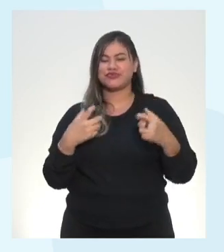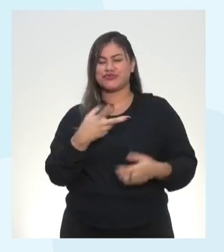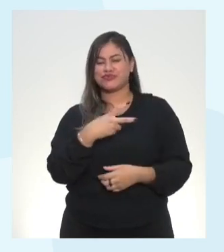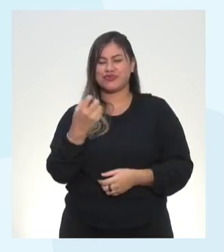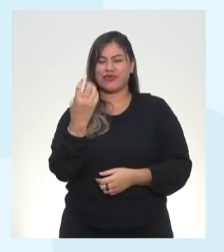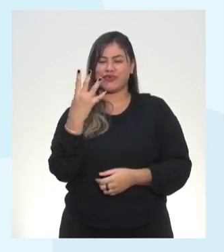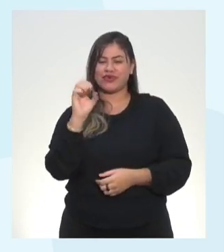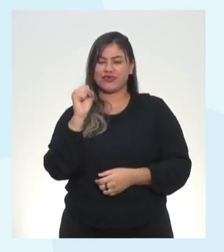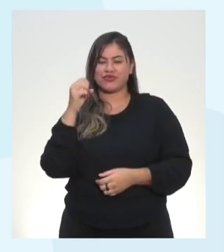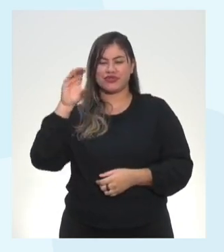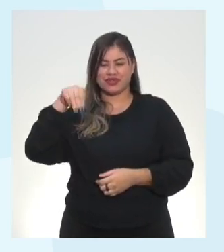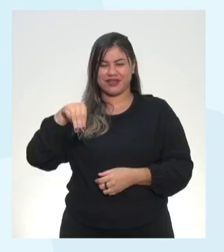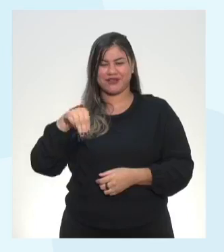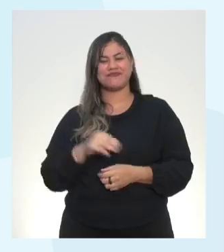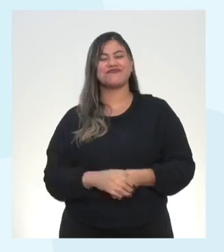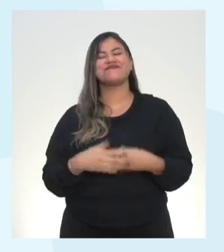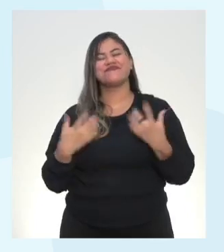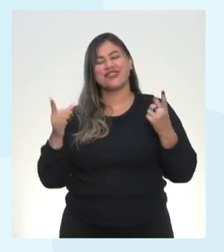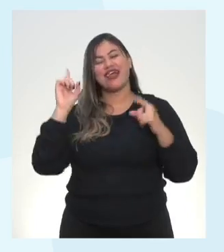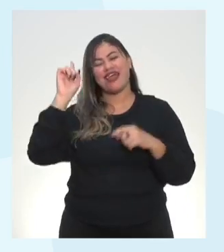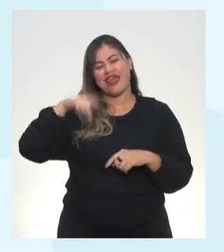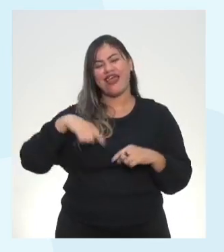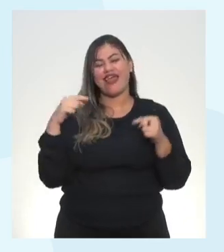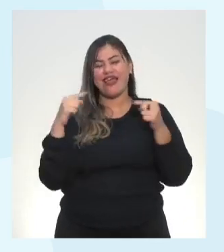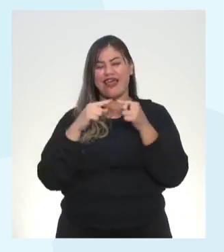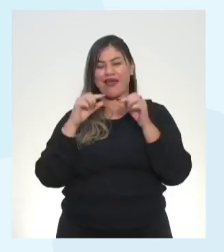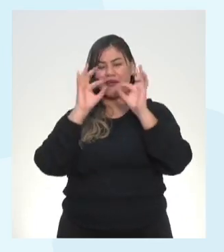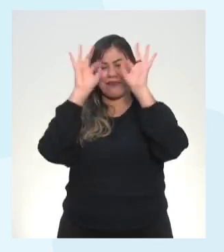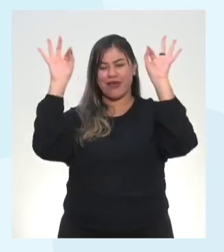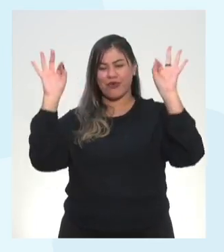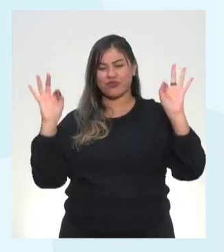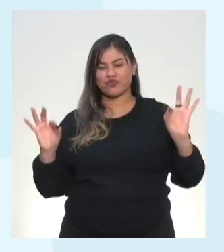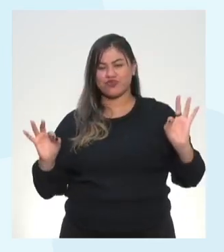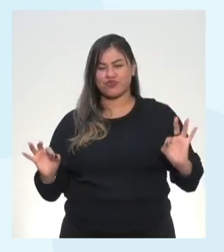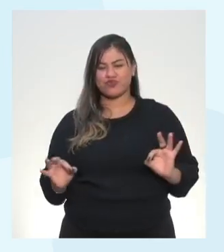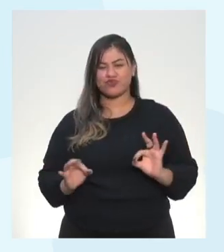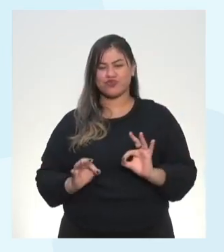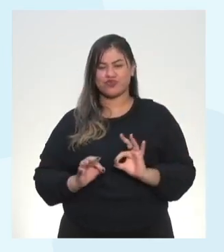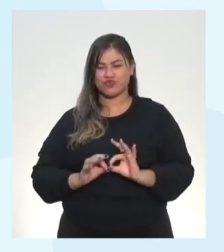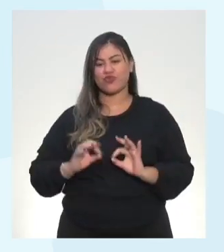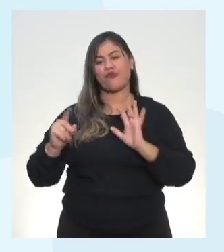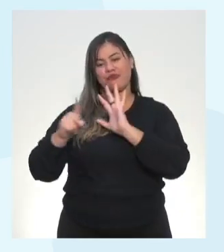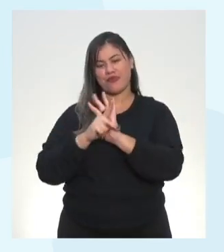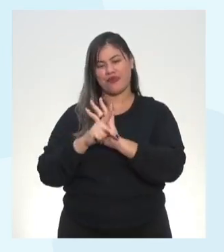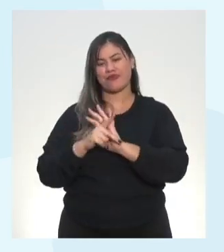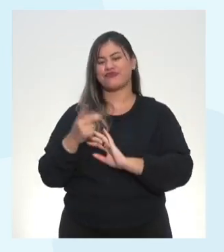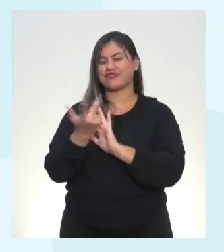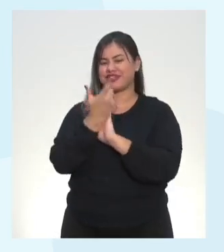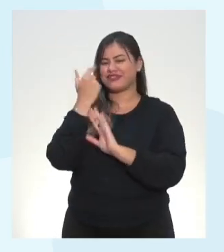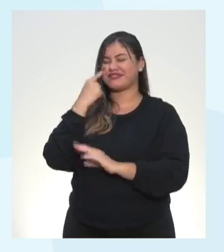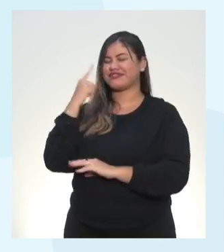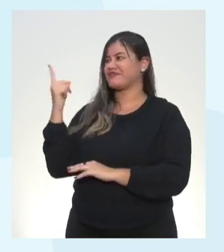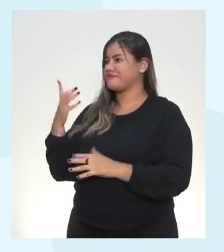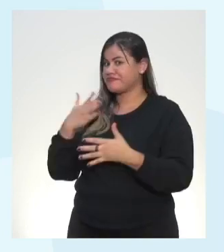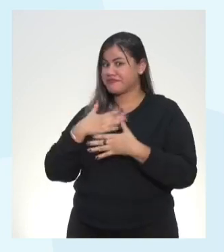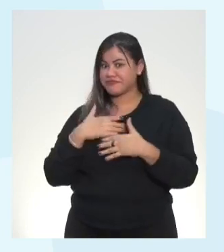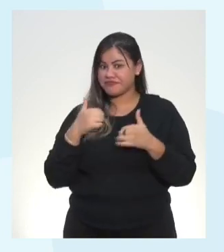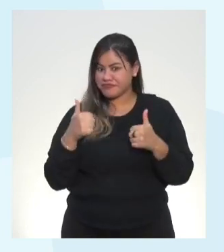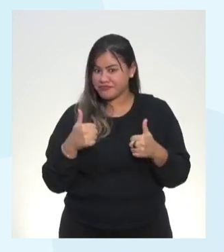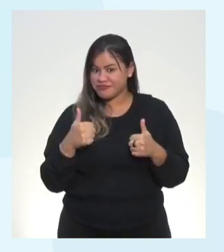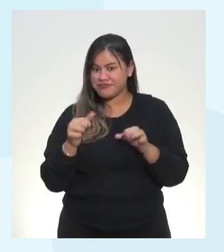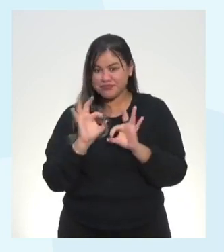da Escola Heloísa. Pessoal da Leste 2, aqui de São Paulo, Astrogildo. E da cidade de Cosmópolis, Escola Célio Rodrigues. E